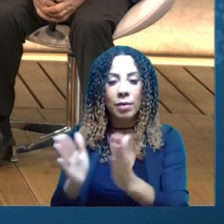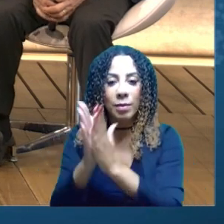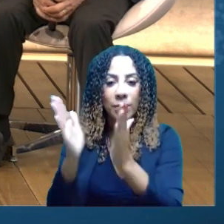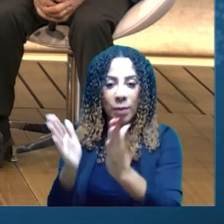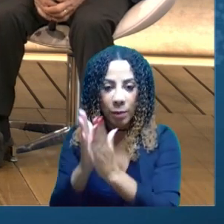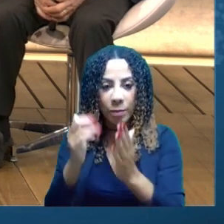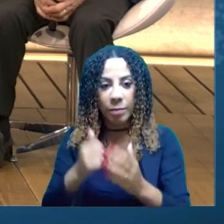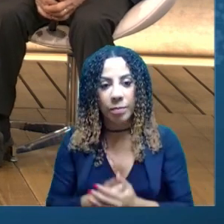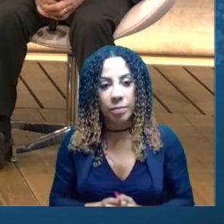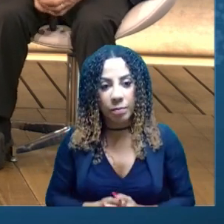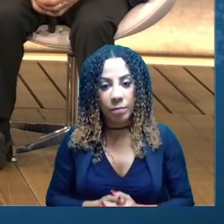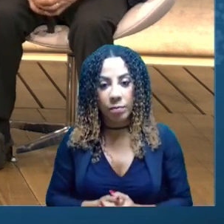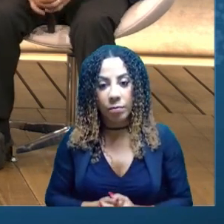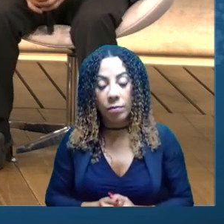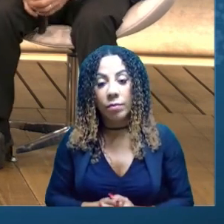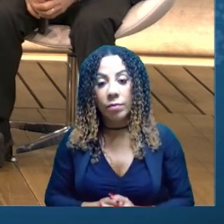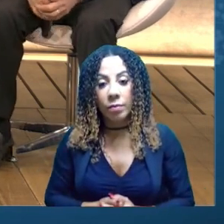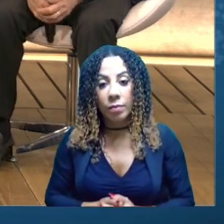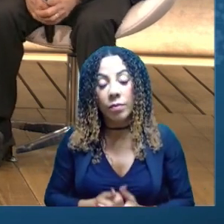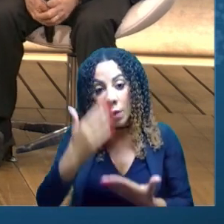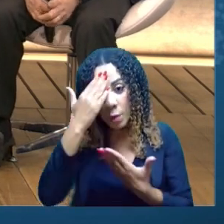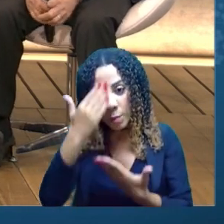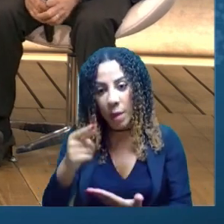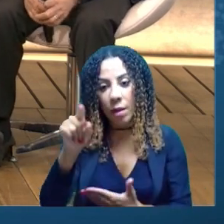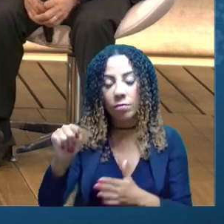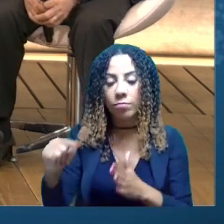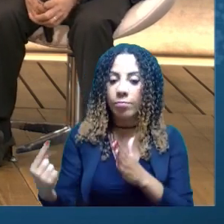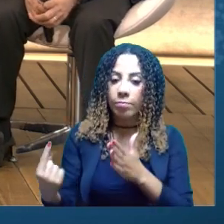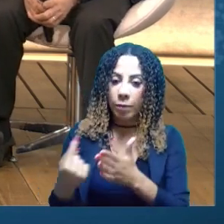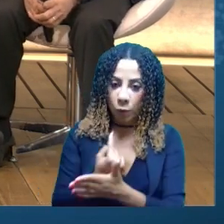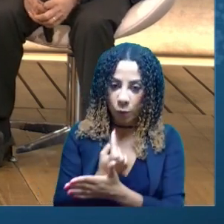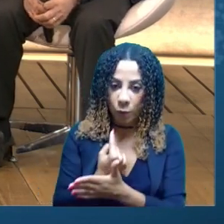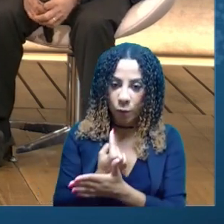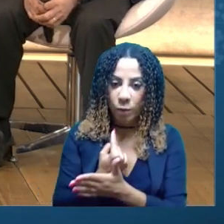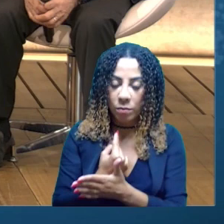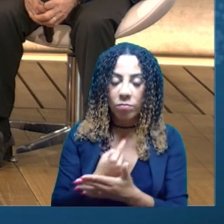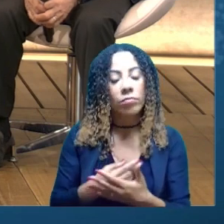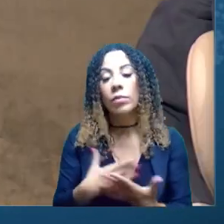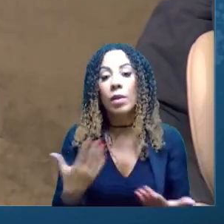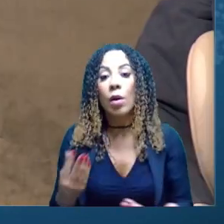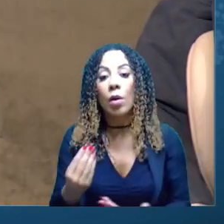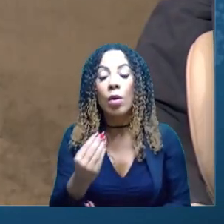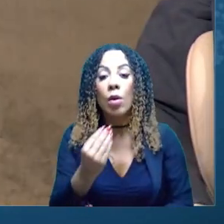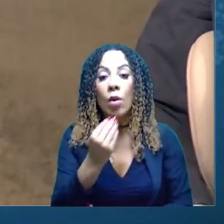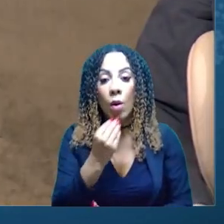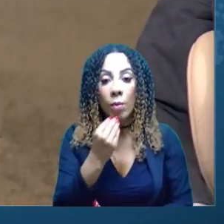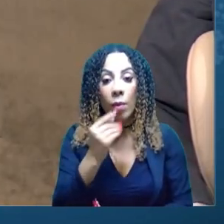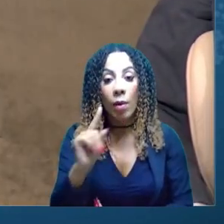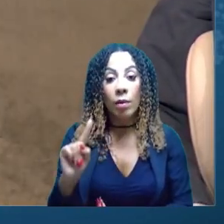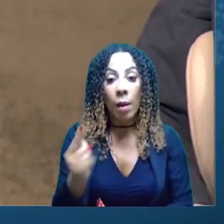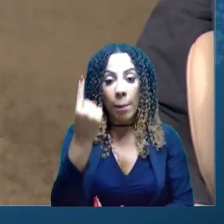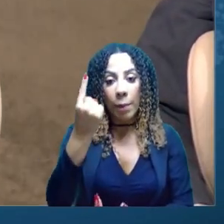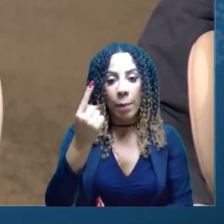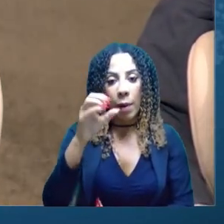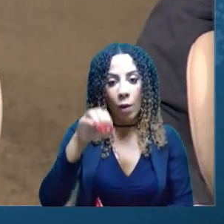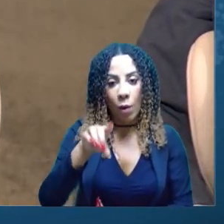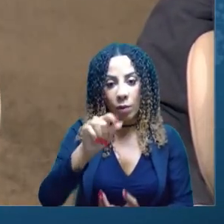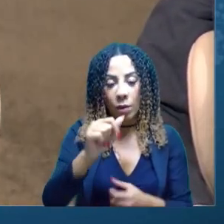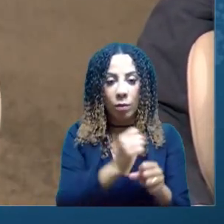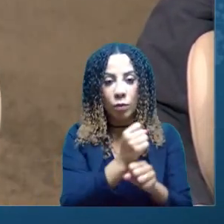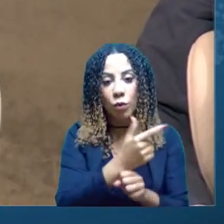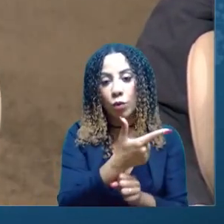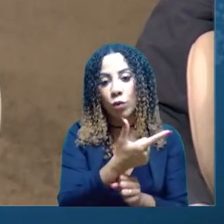question. Obrigado por essa pergunta. Obviamente, na primeira onda, que foi em 2020, não